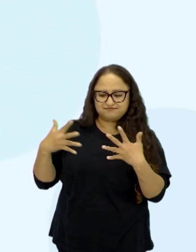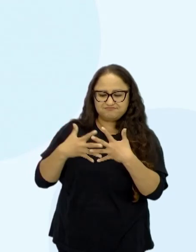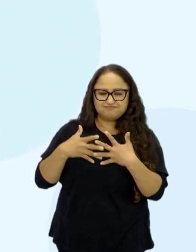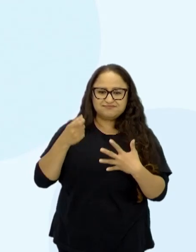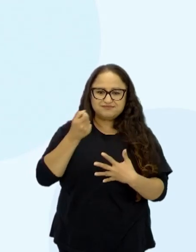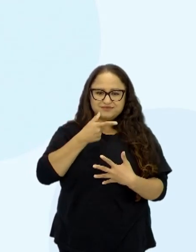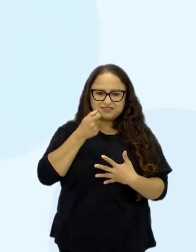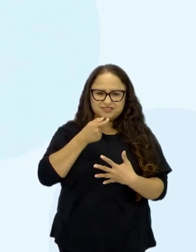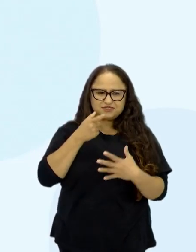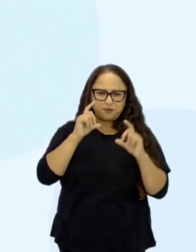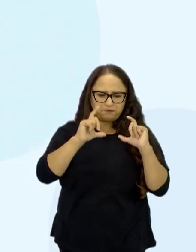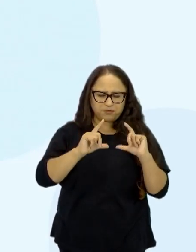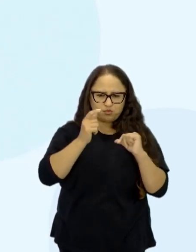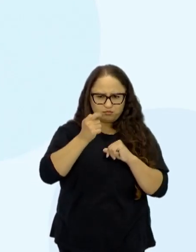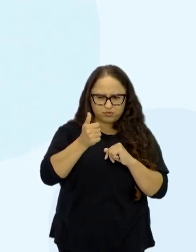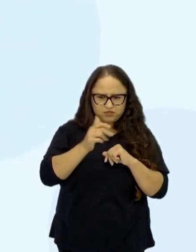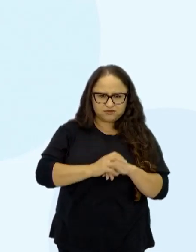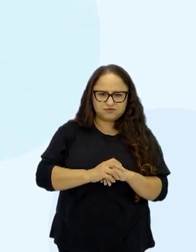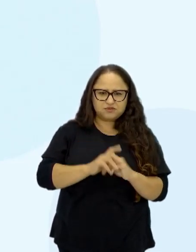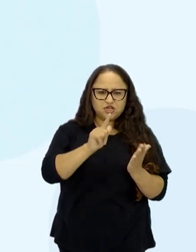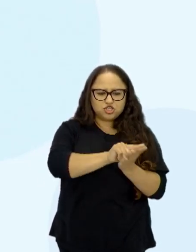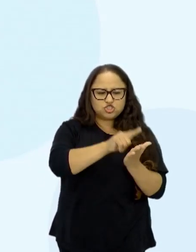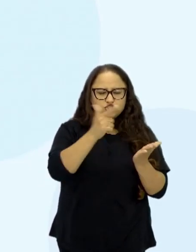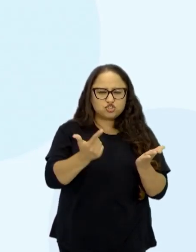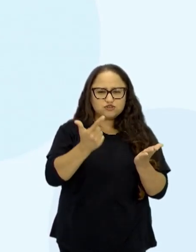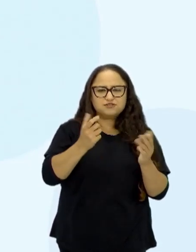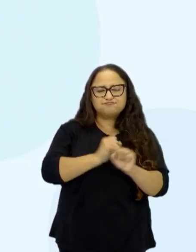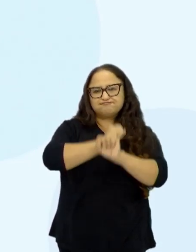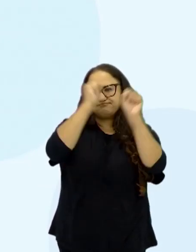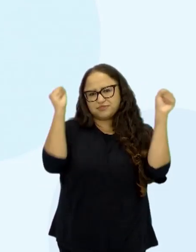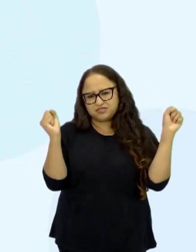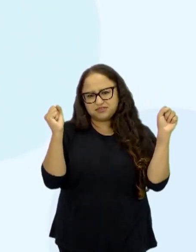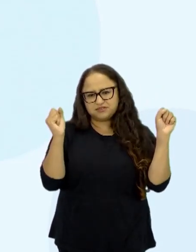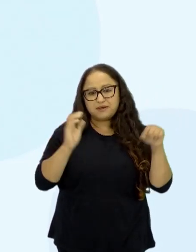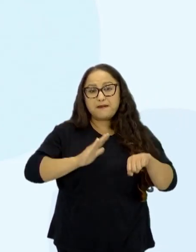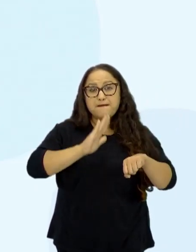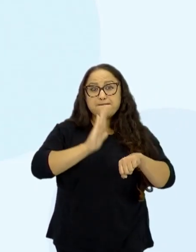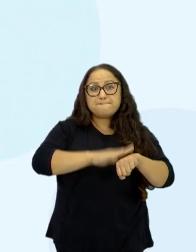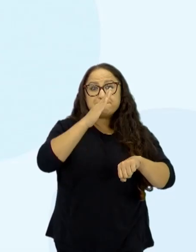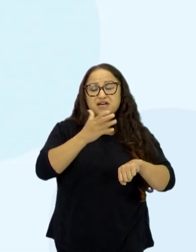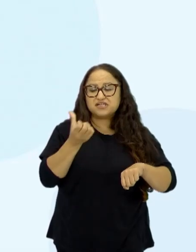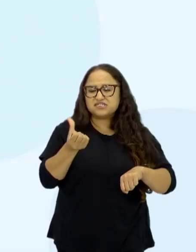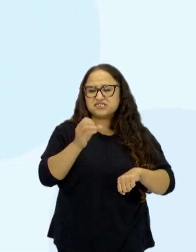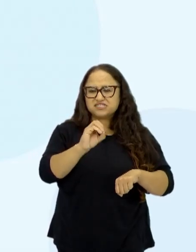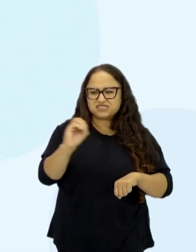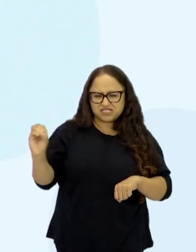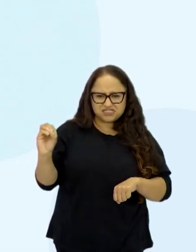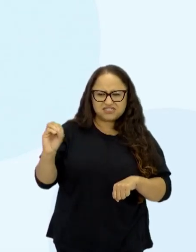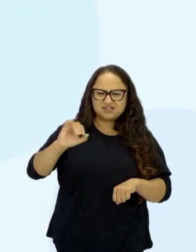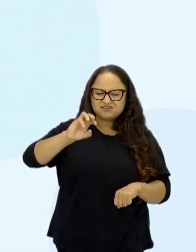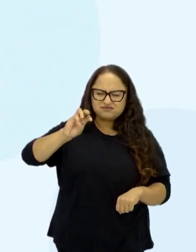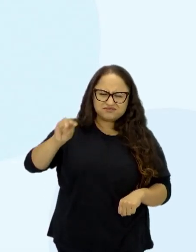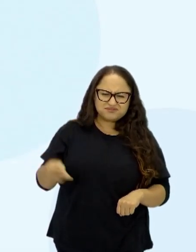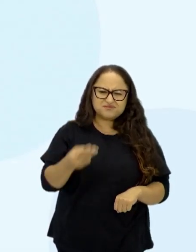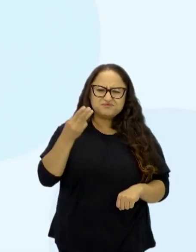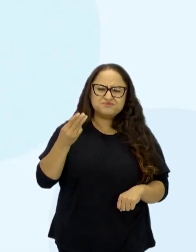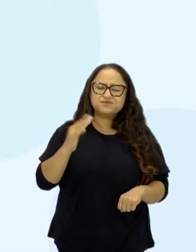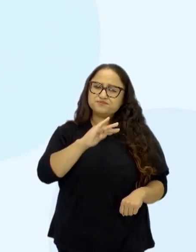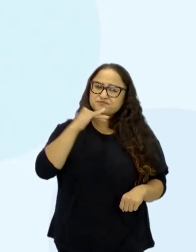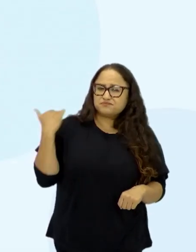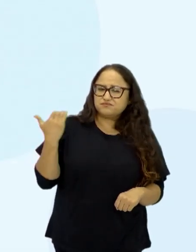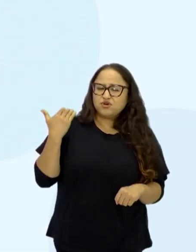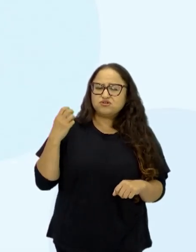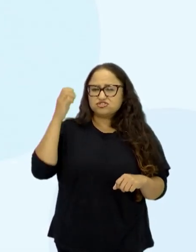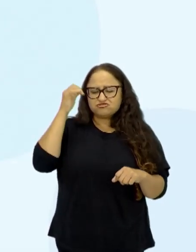tá meio pequenininho, mas eu vou ler para vocês, ó. Jornal da Manhã. Mais de 600 mil mortes por Covid no Brasil. 600 mil mortes por